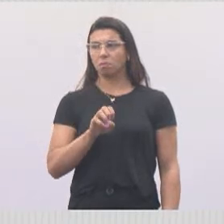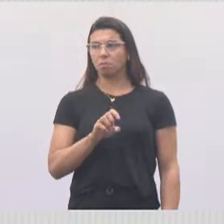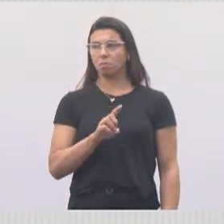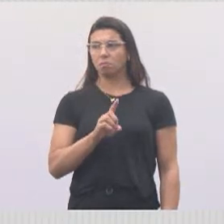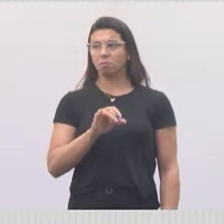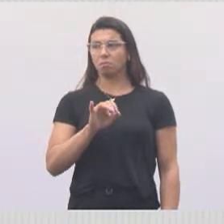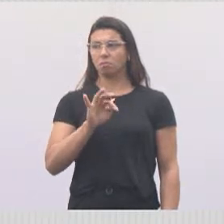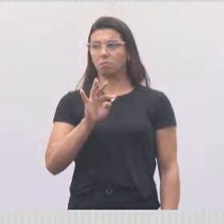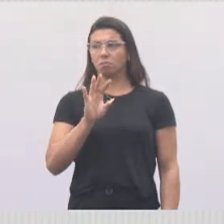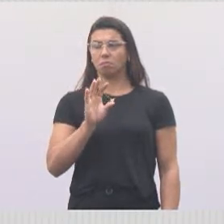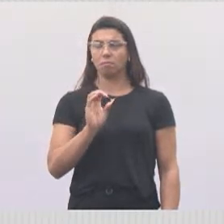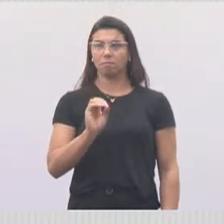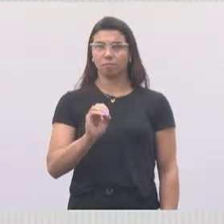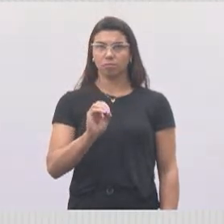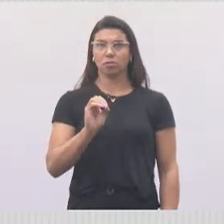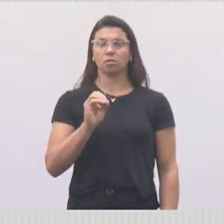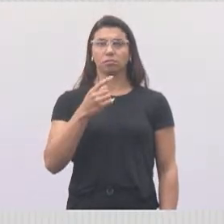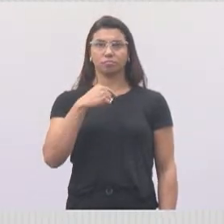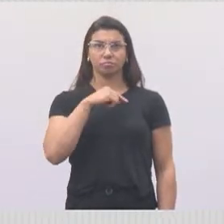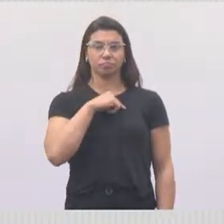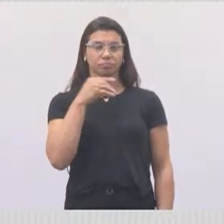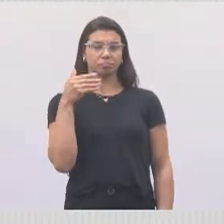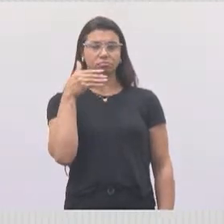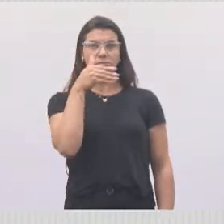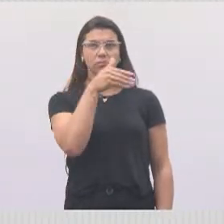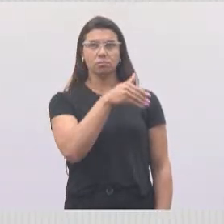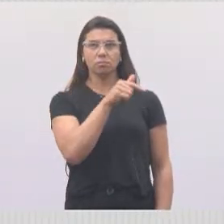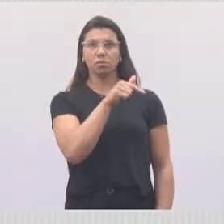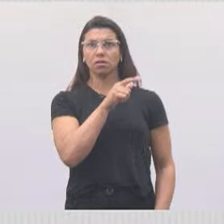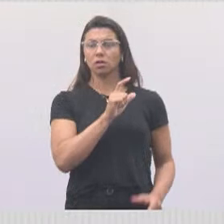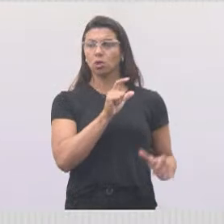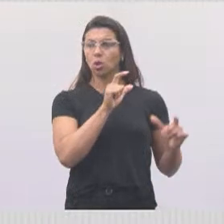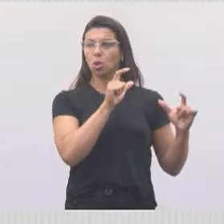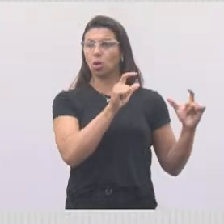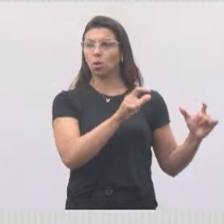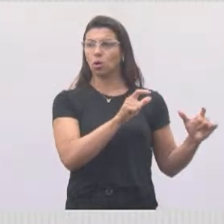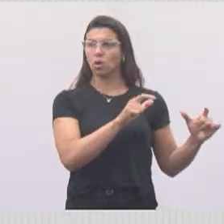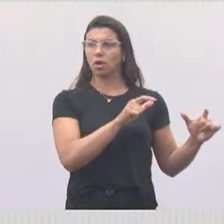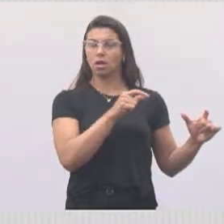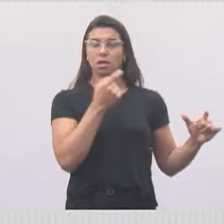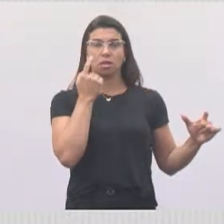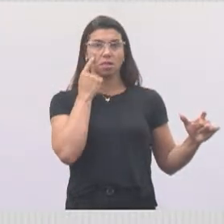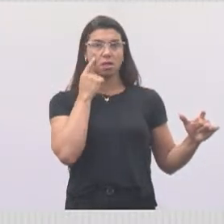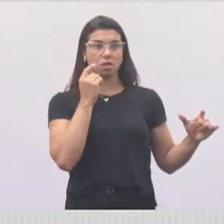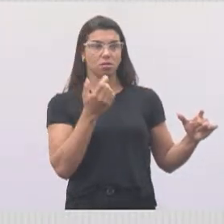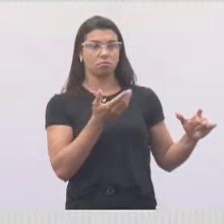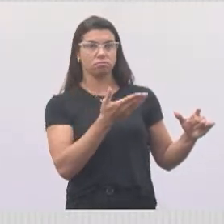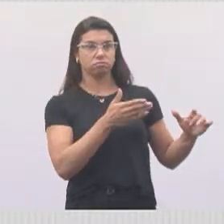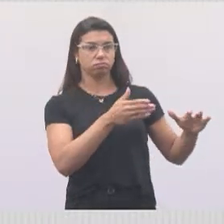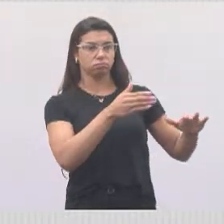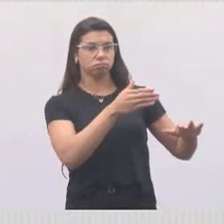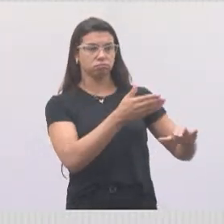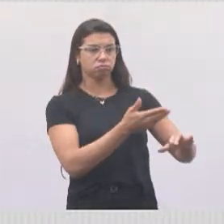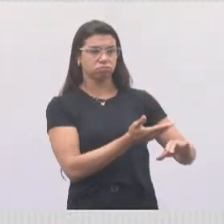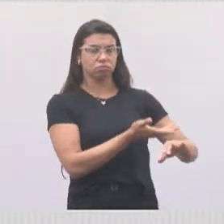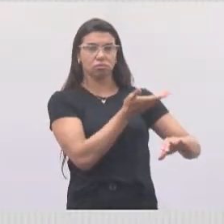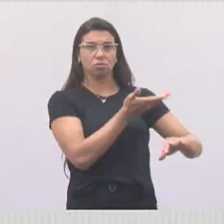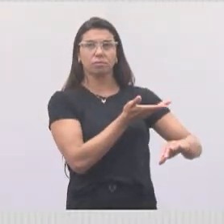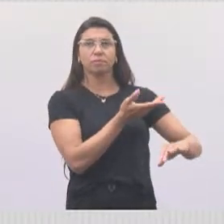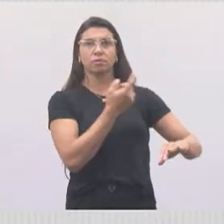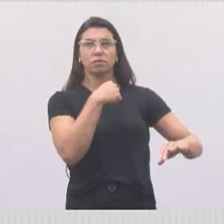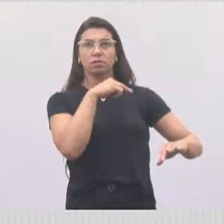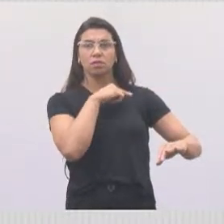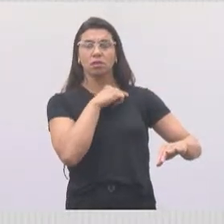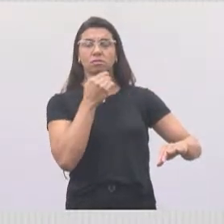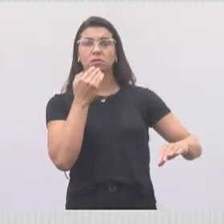nos auxilie lá, está abrindo uma cratera devido ao asfalto. Então, nós